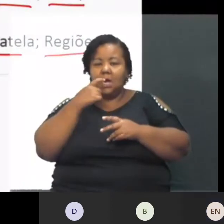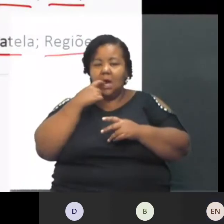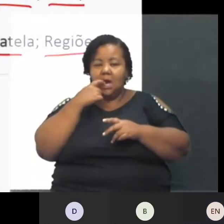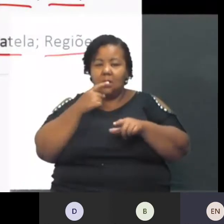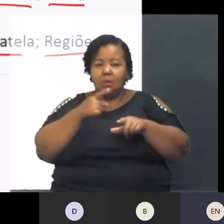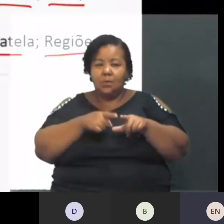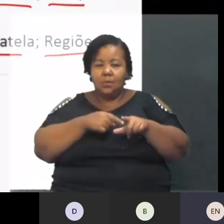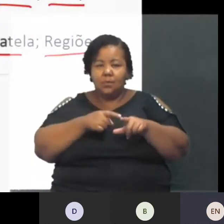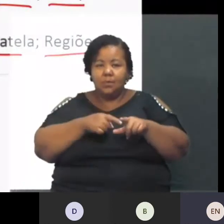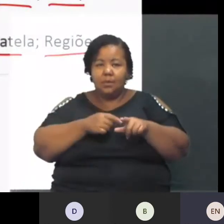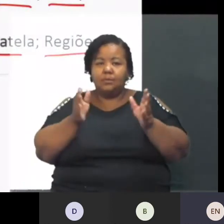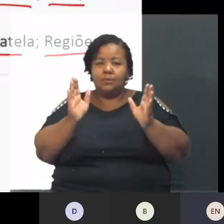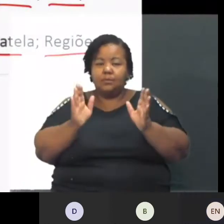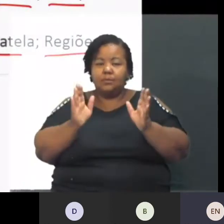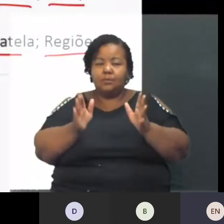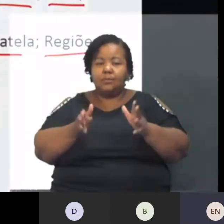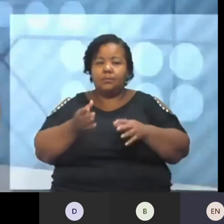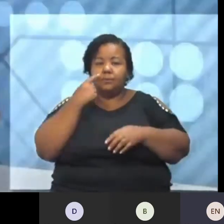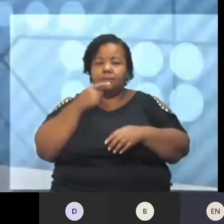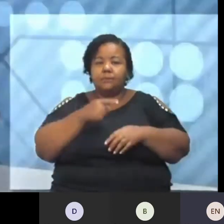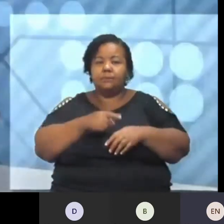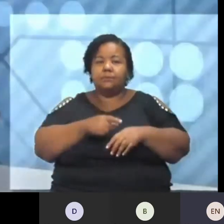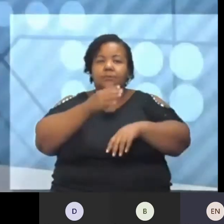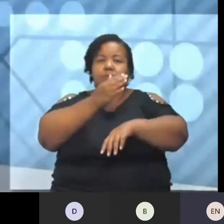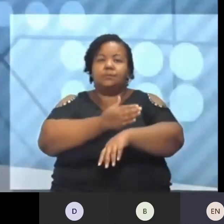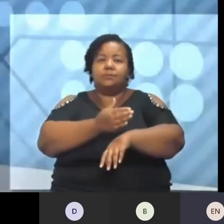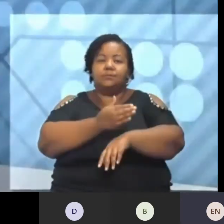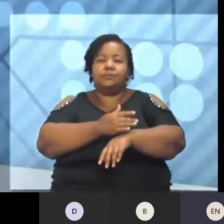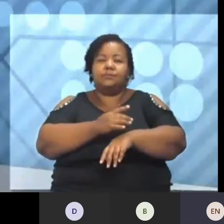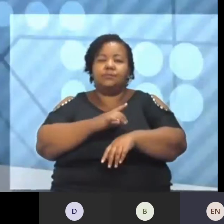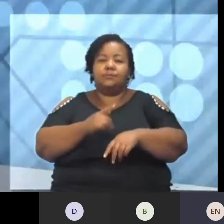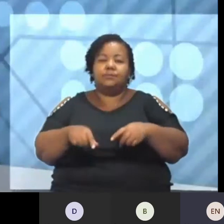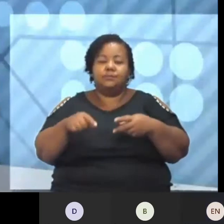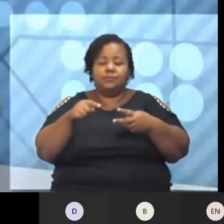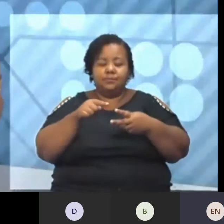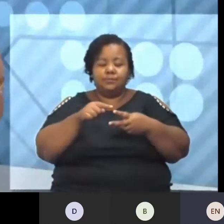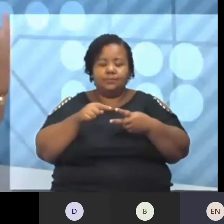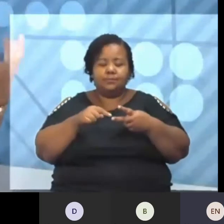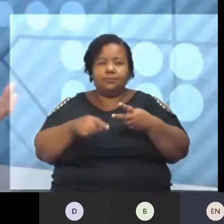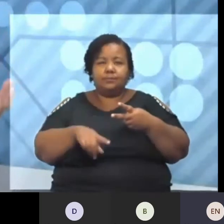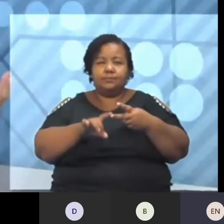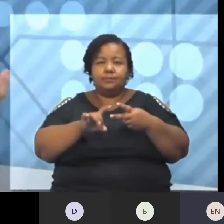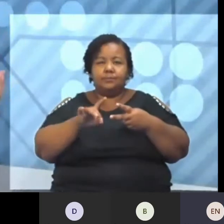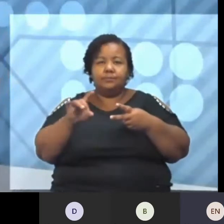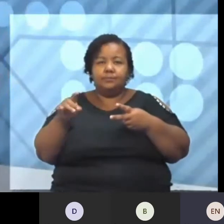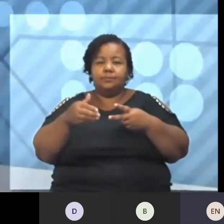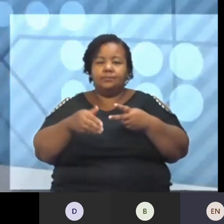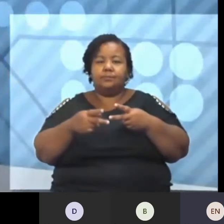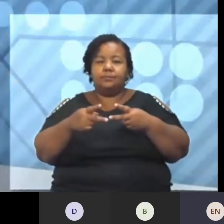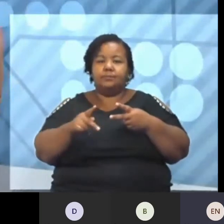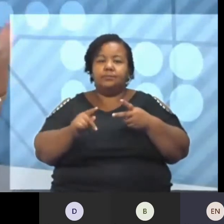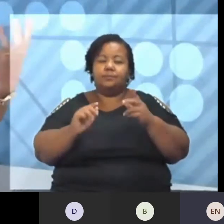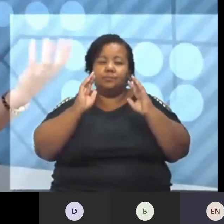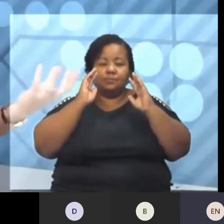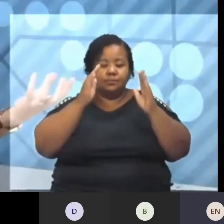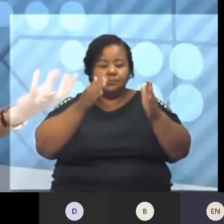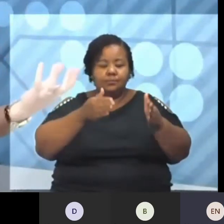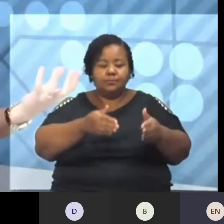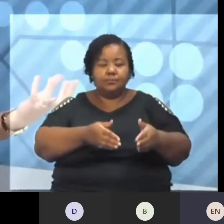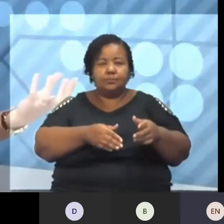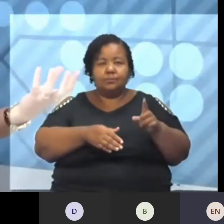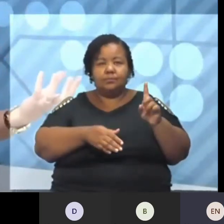pé. Então, agora nós vimos que nessa prática teremos os dois procedimentos, cada prática, então, com o seu foco.